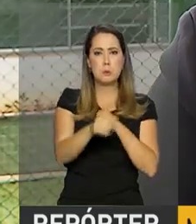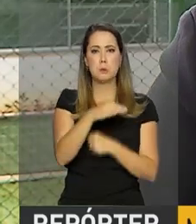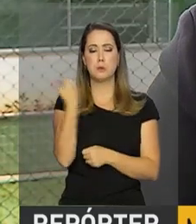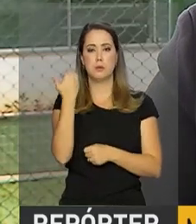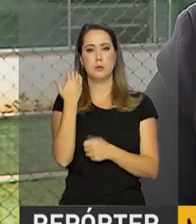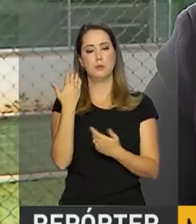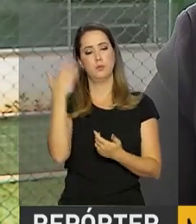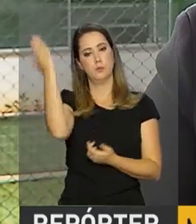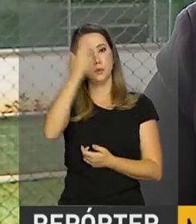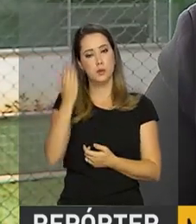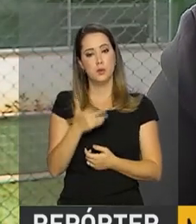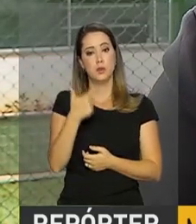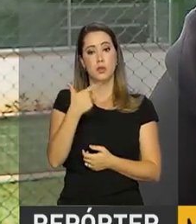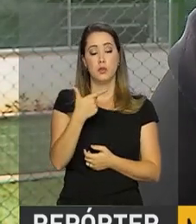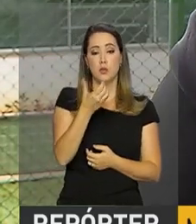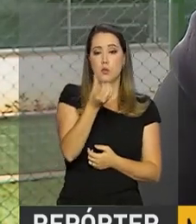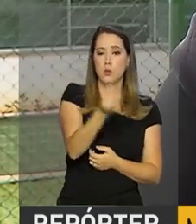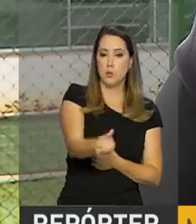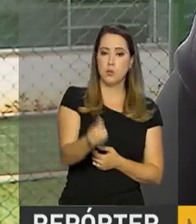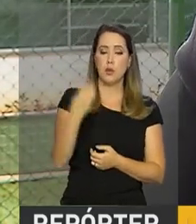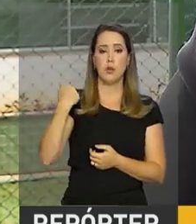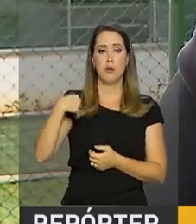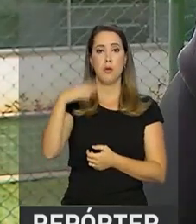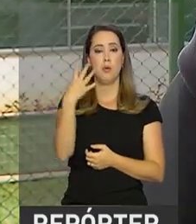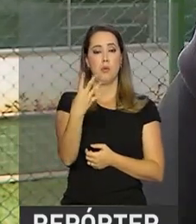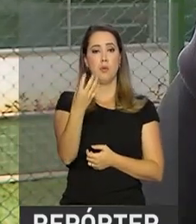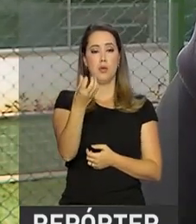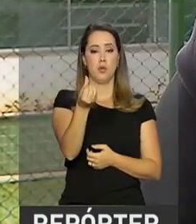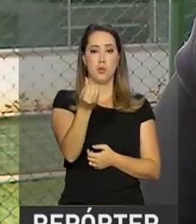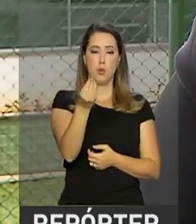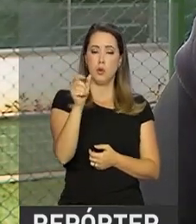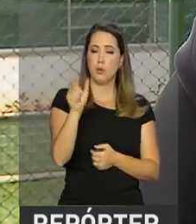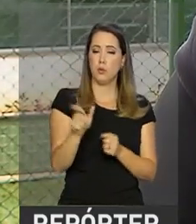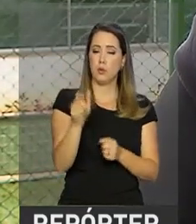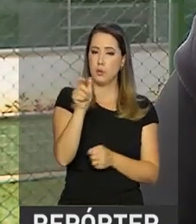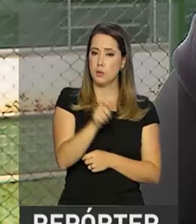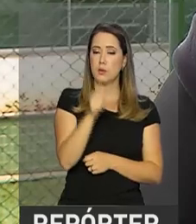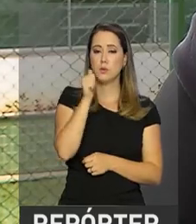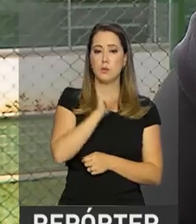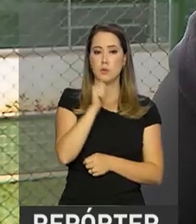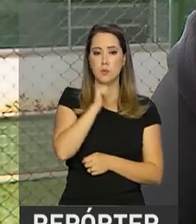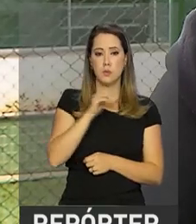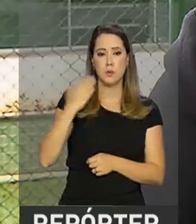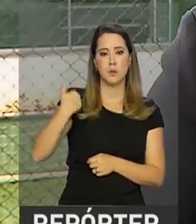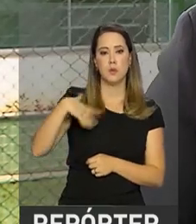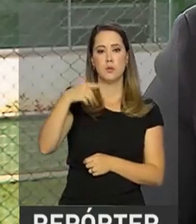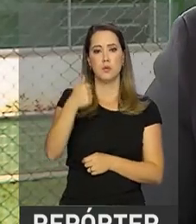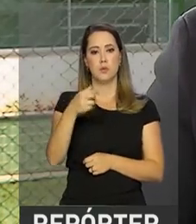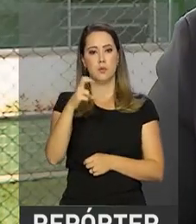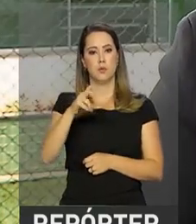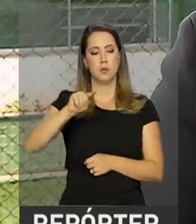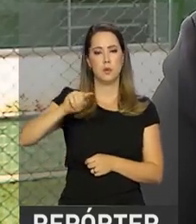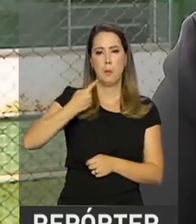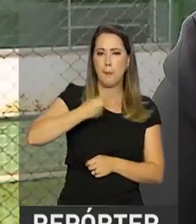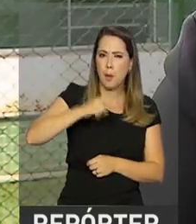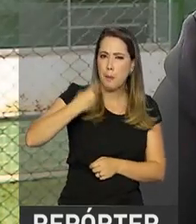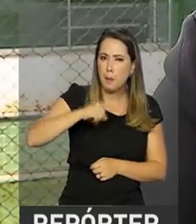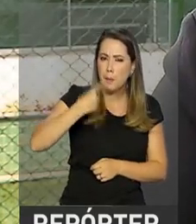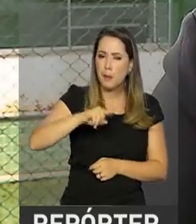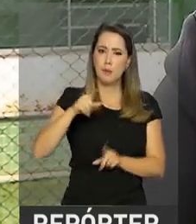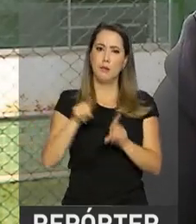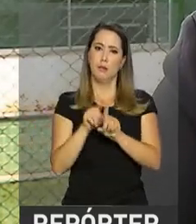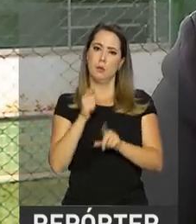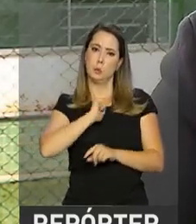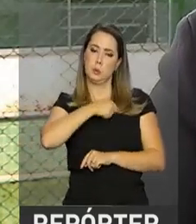Brasil. Em 2016, foram mais de 4.600 mortes. E em 2015, mais de 75 mil denúncias de violência